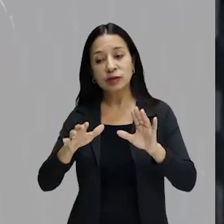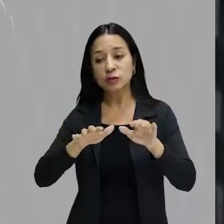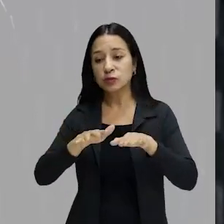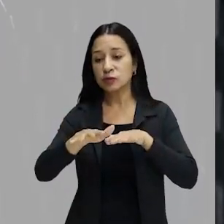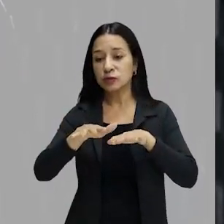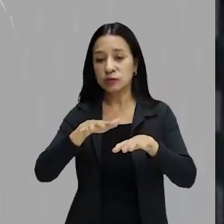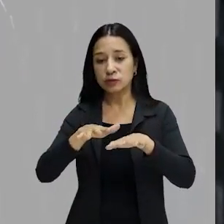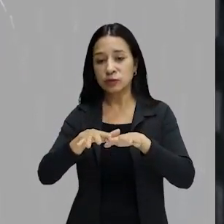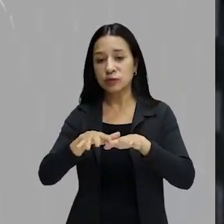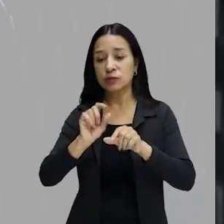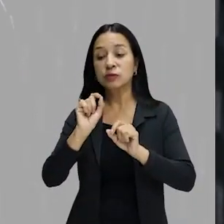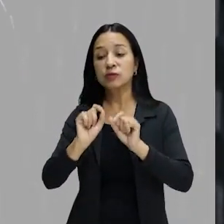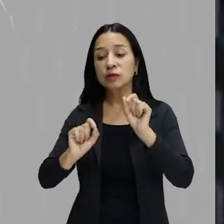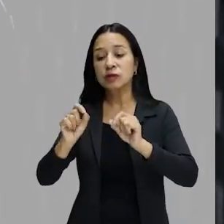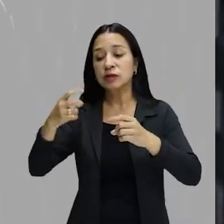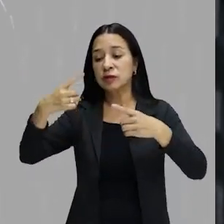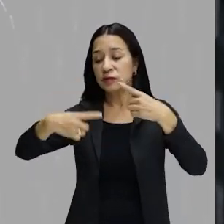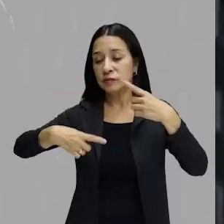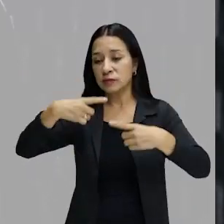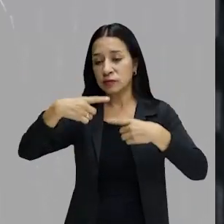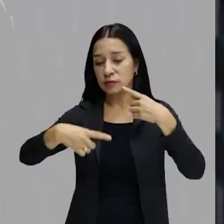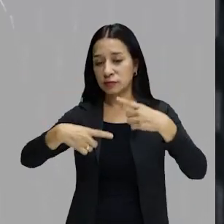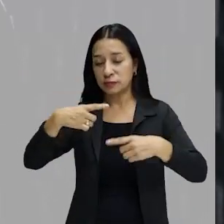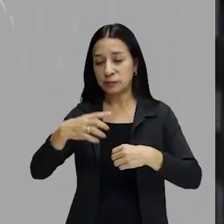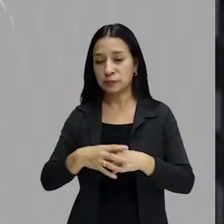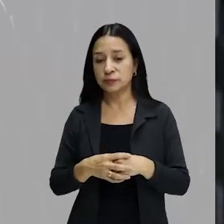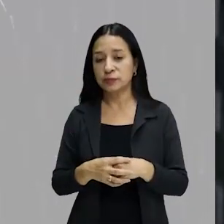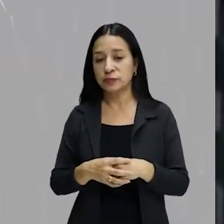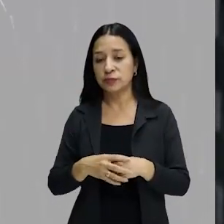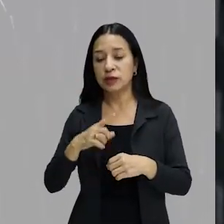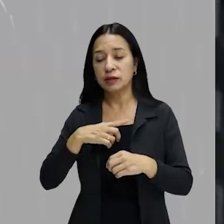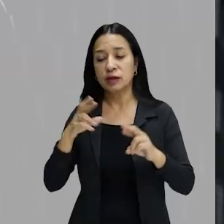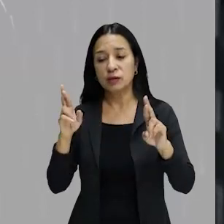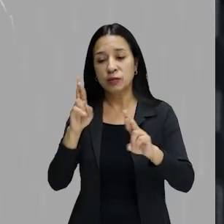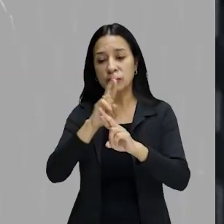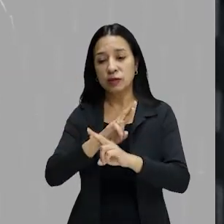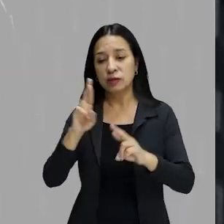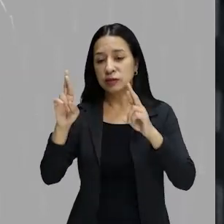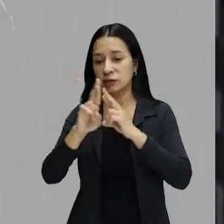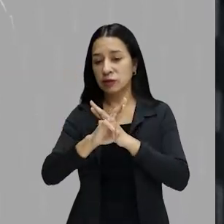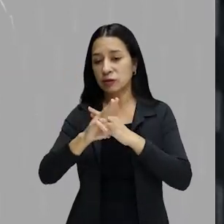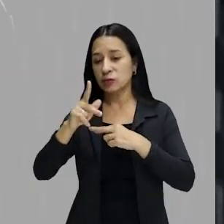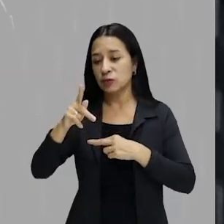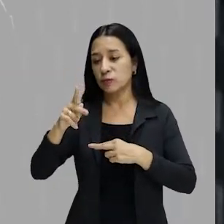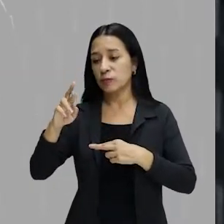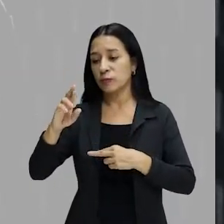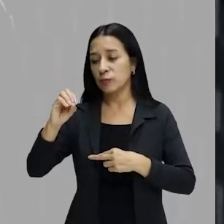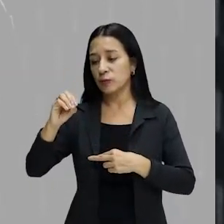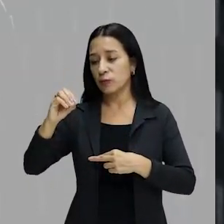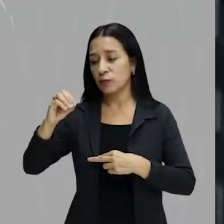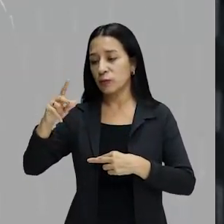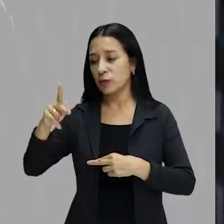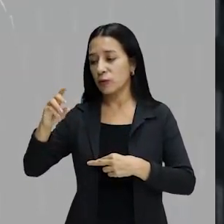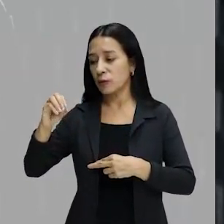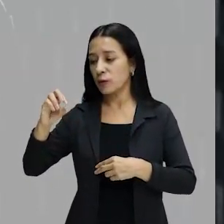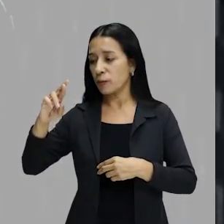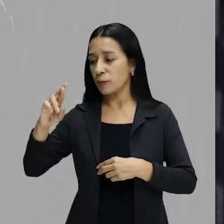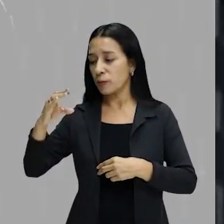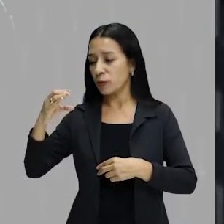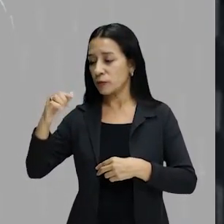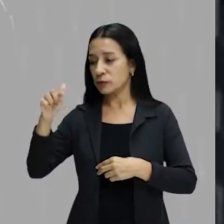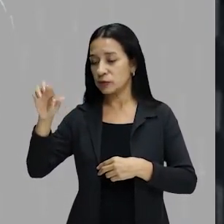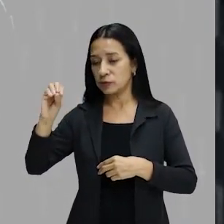você defenderá. Então, aqui eu já tenho uma relação de proporcionalidade, condições e o contexto em que a